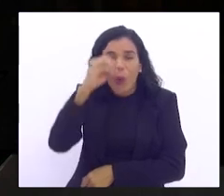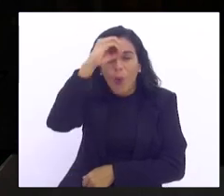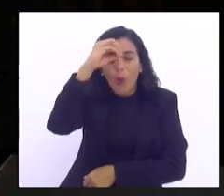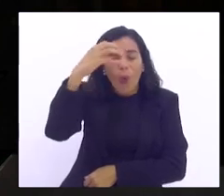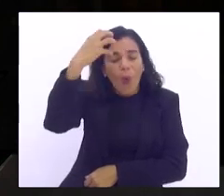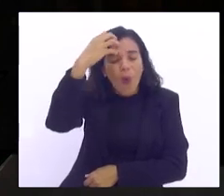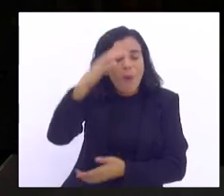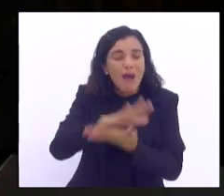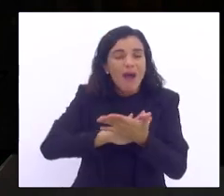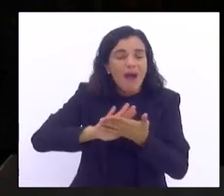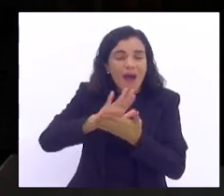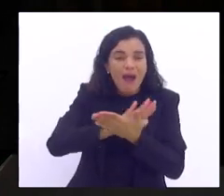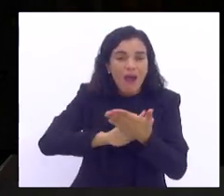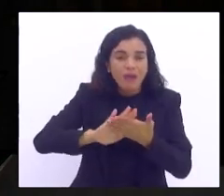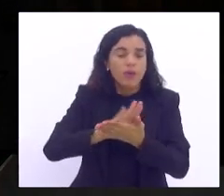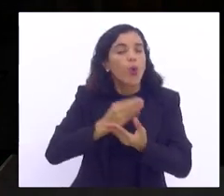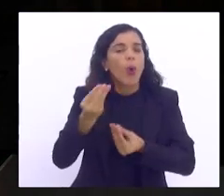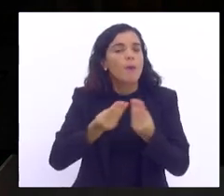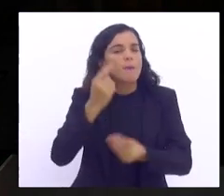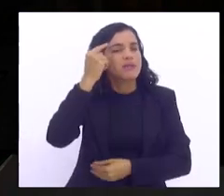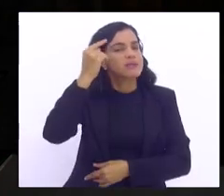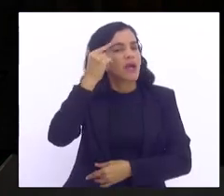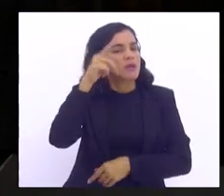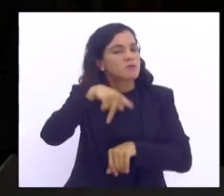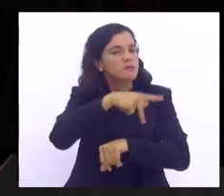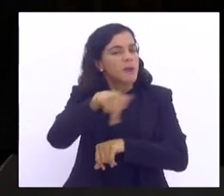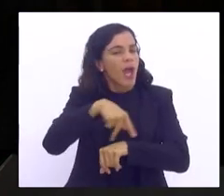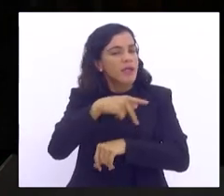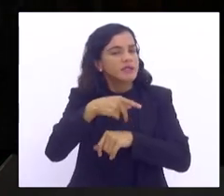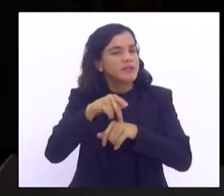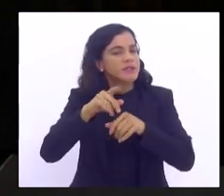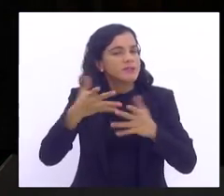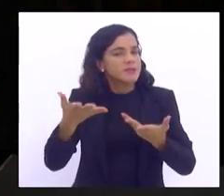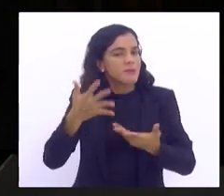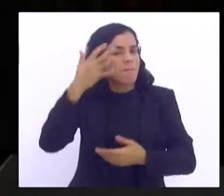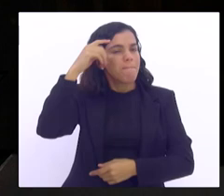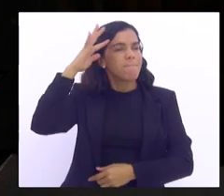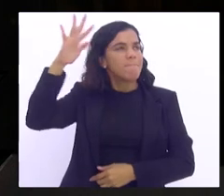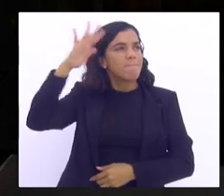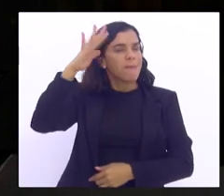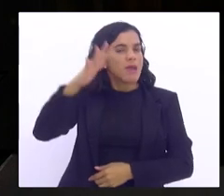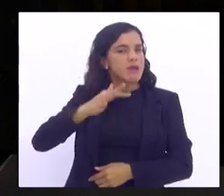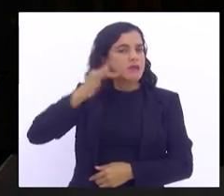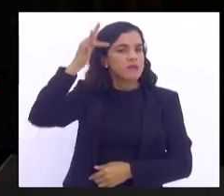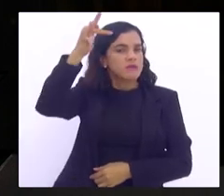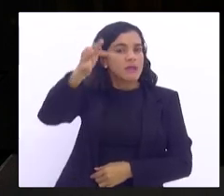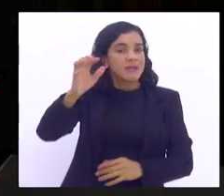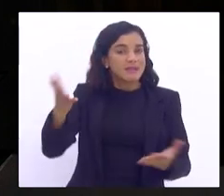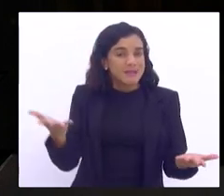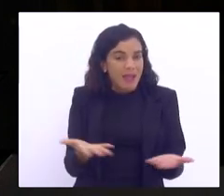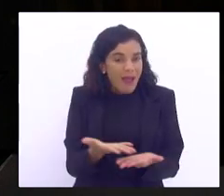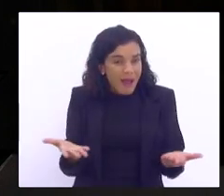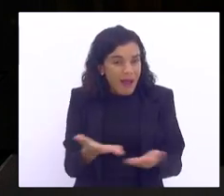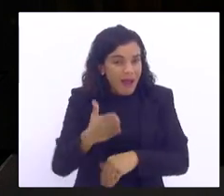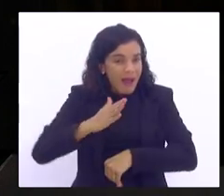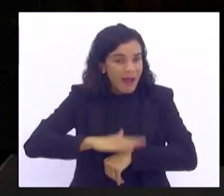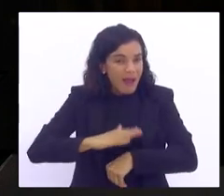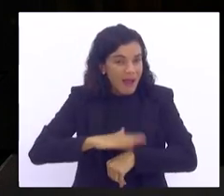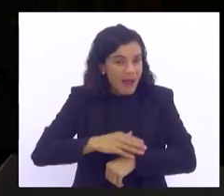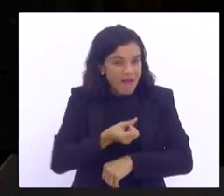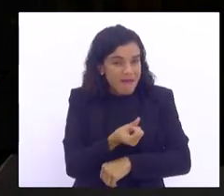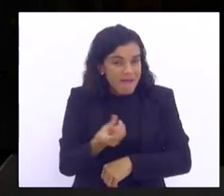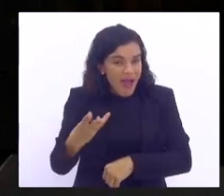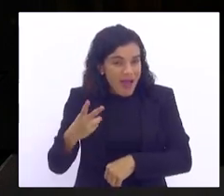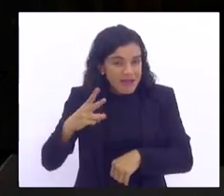Brasil próspero, em uma nação que realmente pense no futuro, se a gente está, muitas